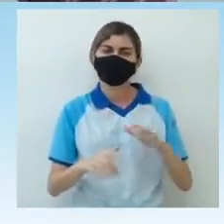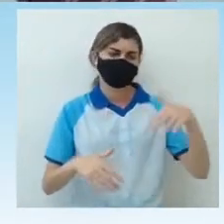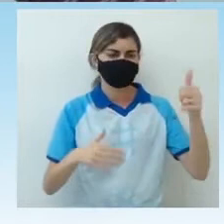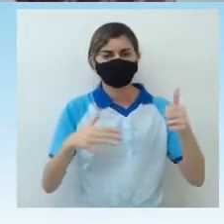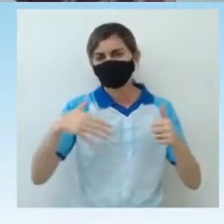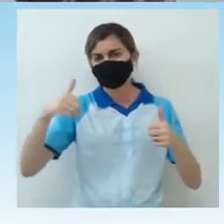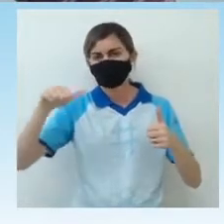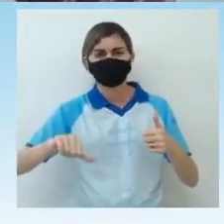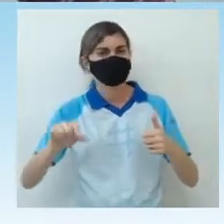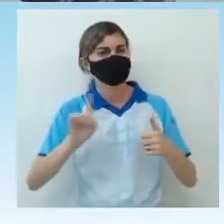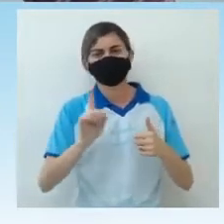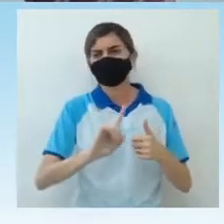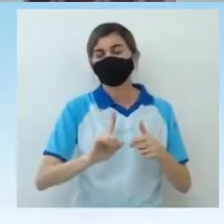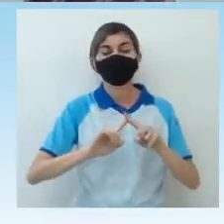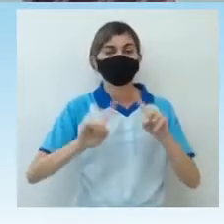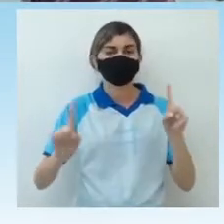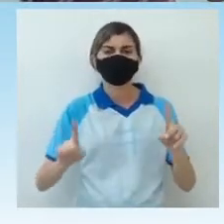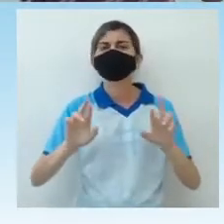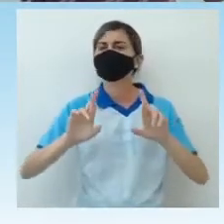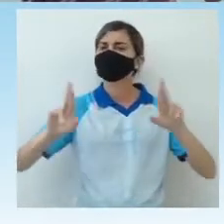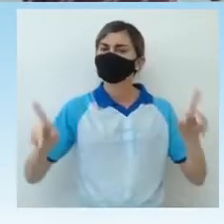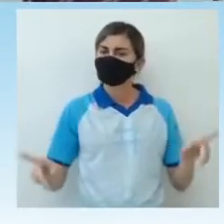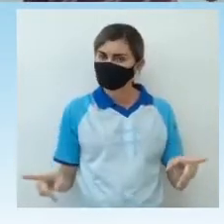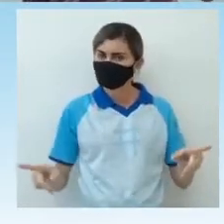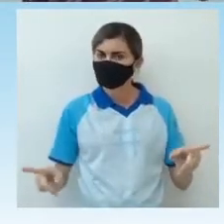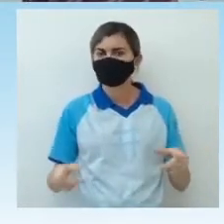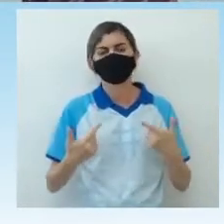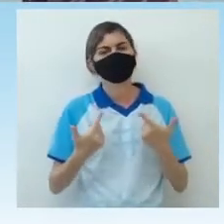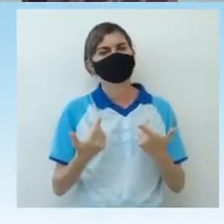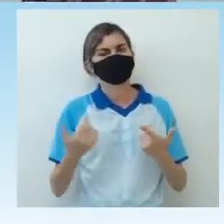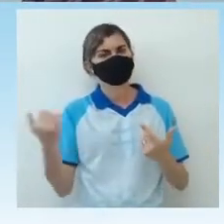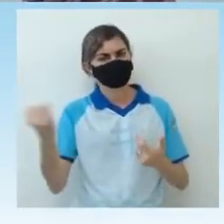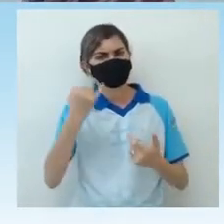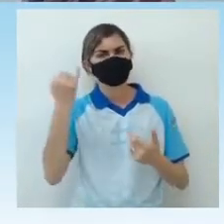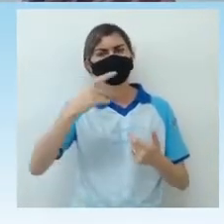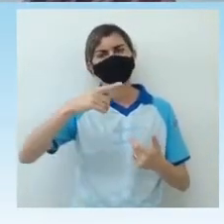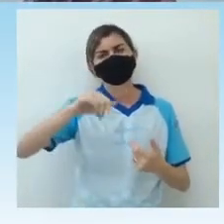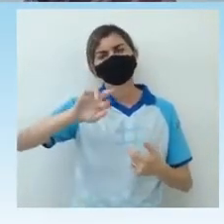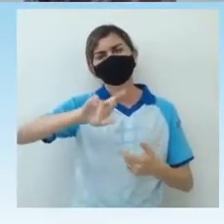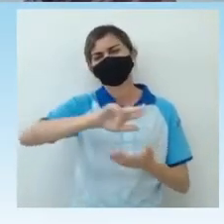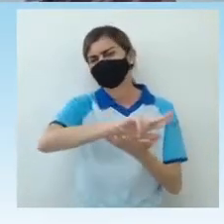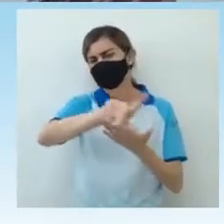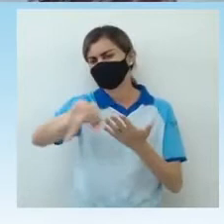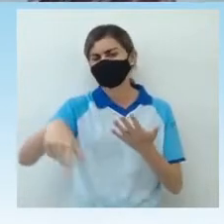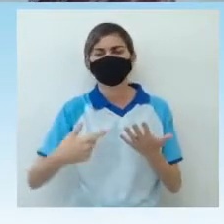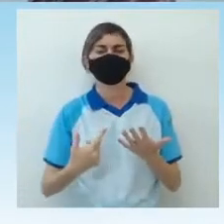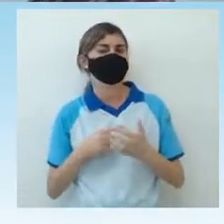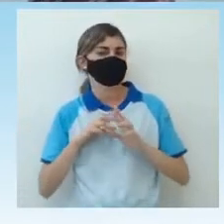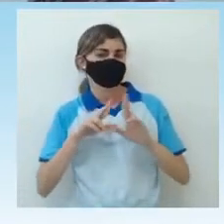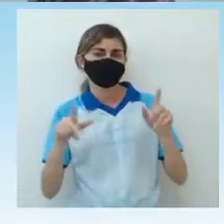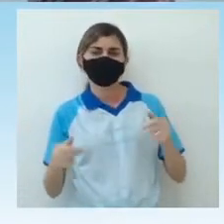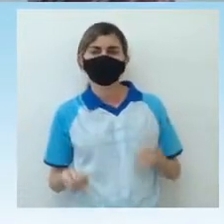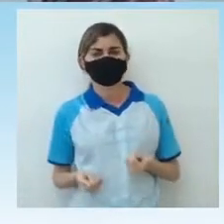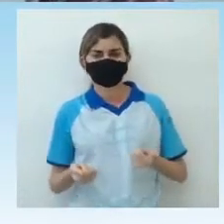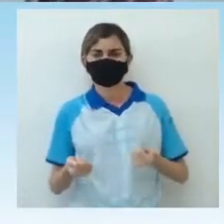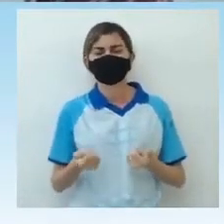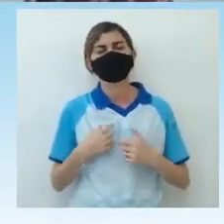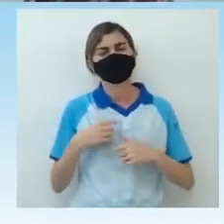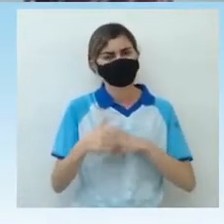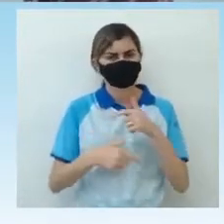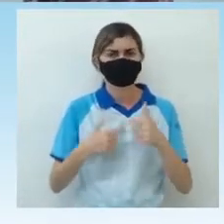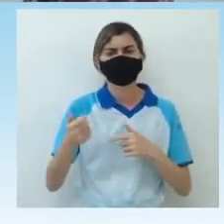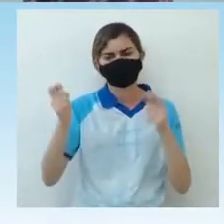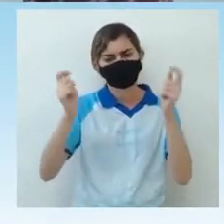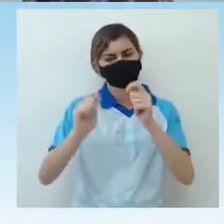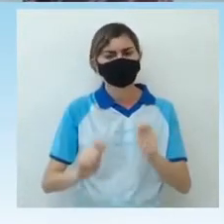melhor ou não, mas diferente, rico, plural. Então essas atividades da